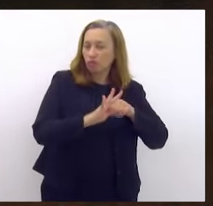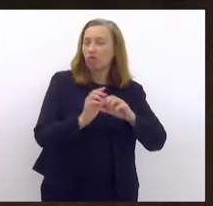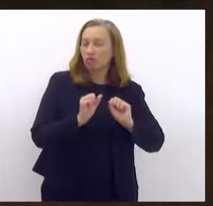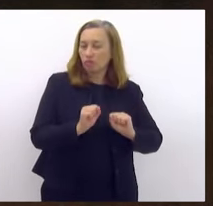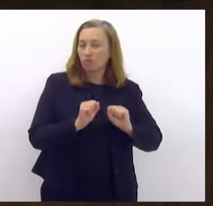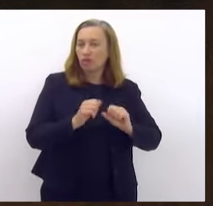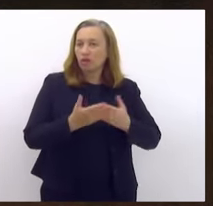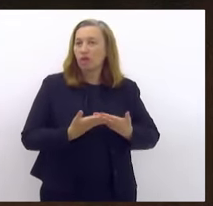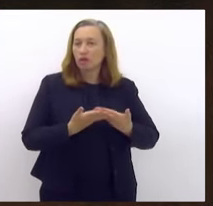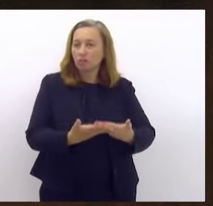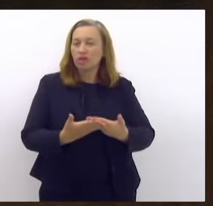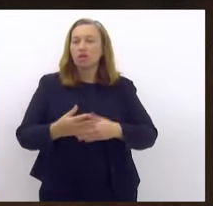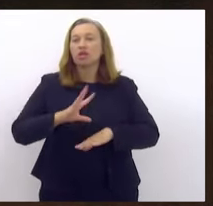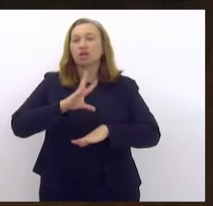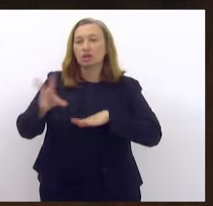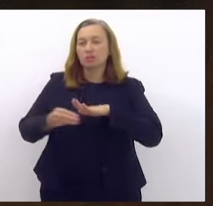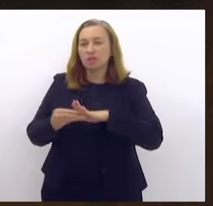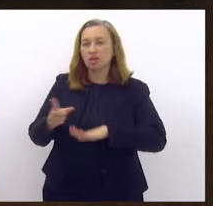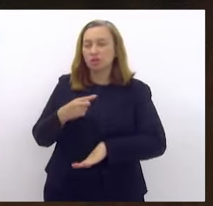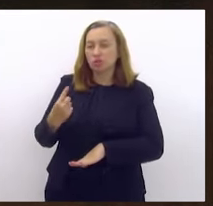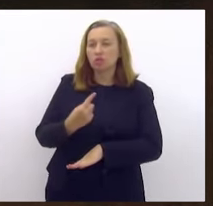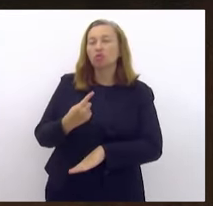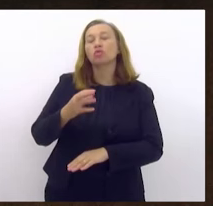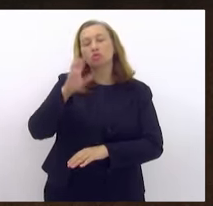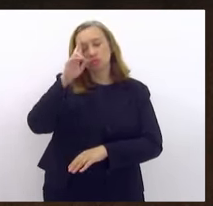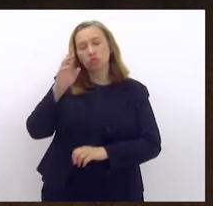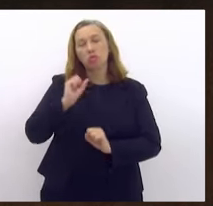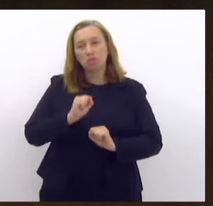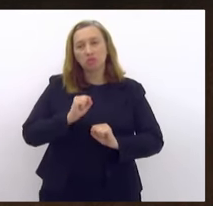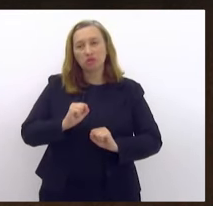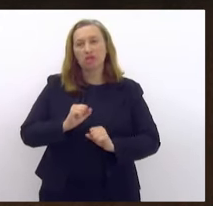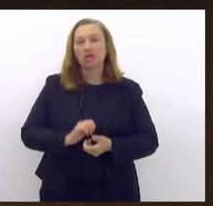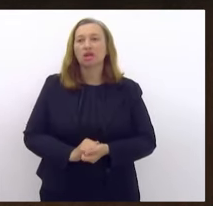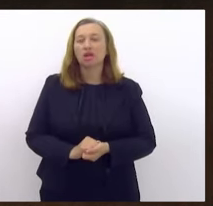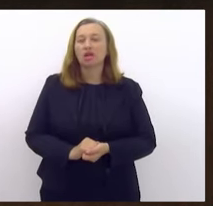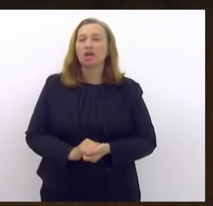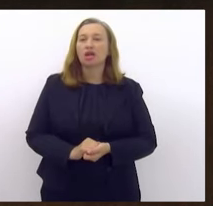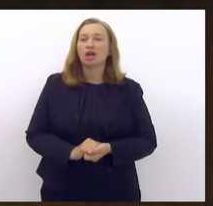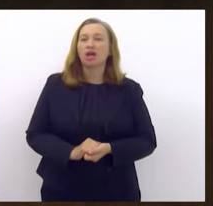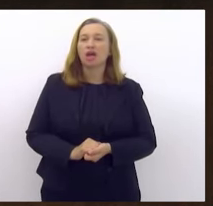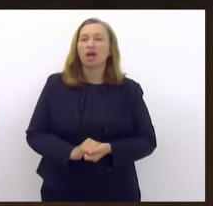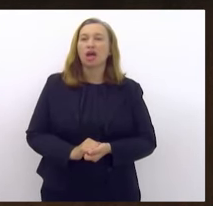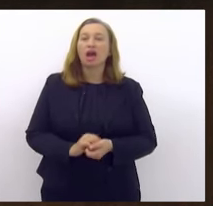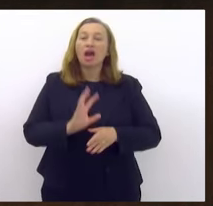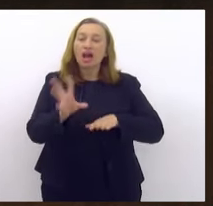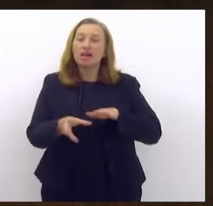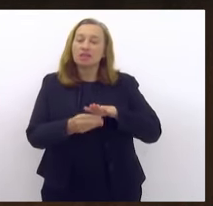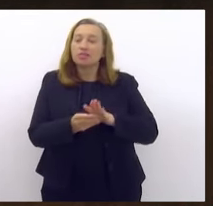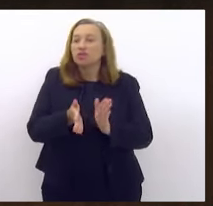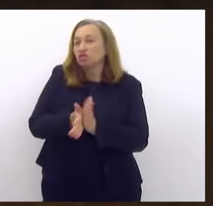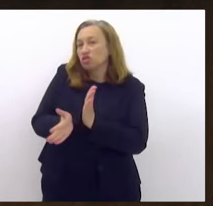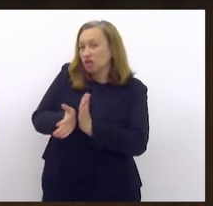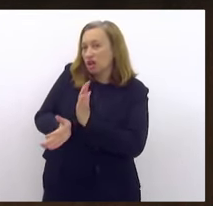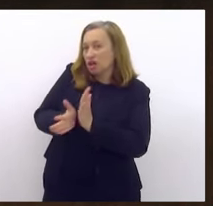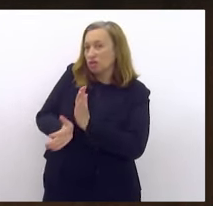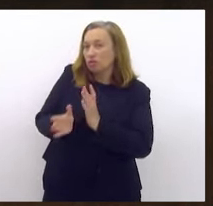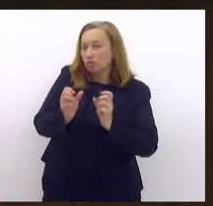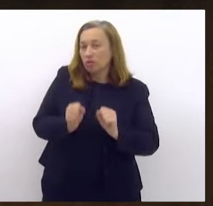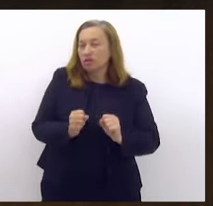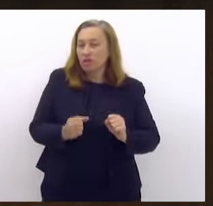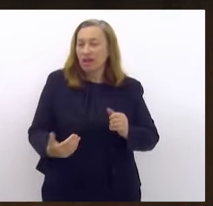fazer o encaminhamento das nossas emendas e Vossa Excelência puder definir pelo menos as emendas de despesa para que nós possamos fazer até